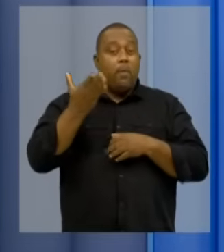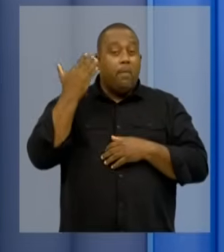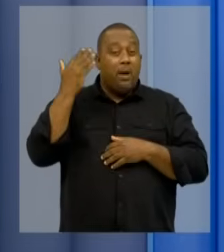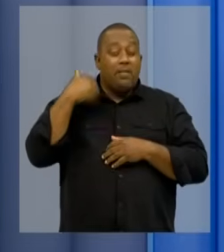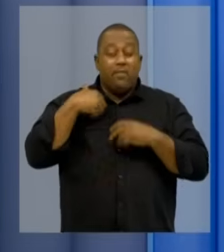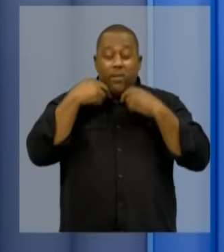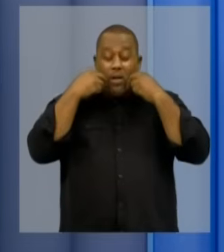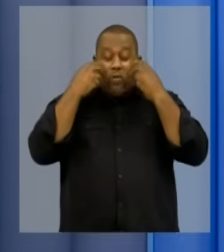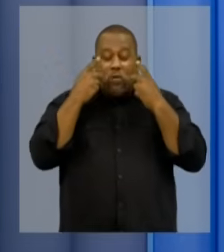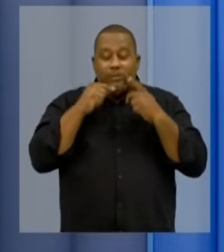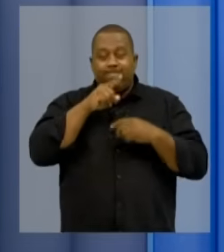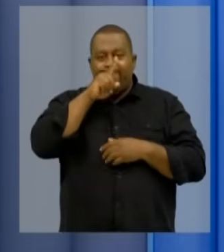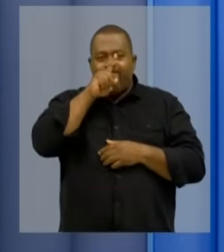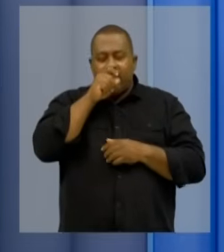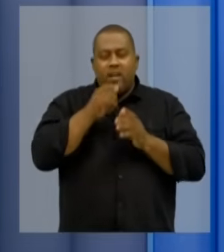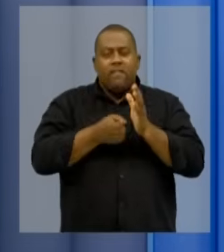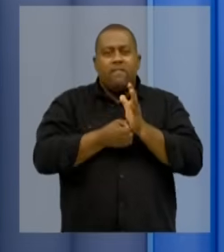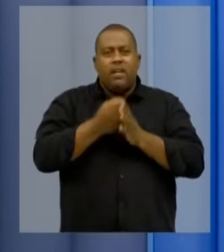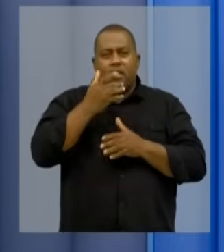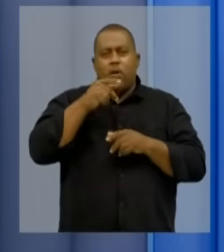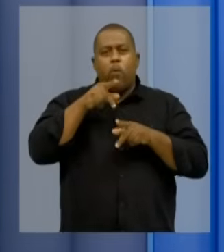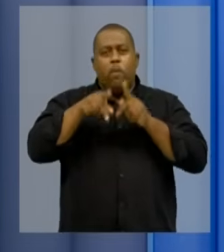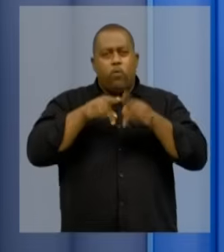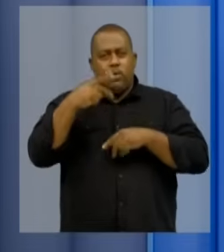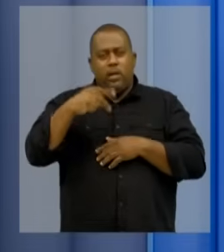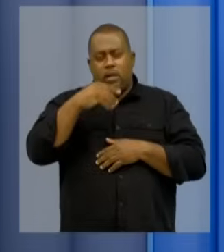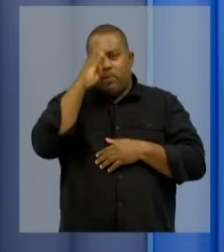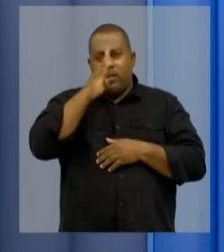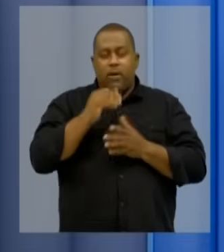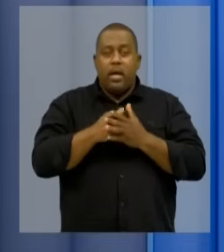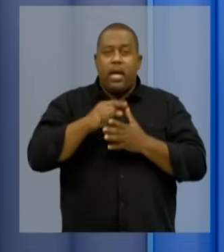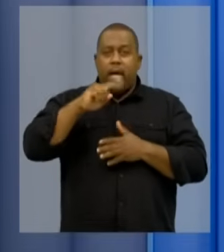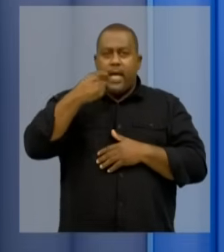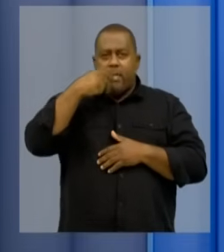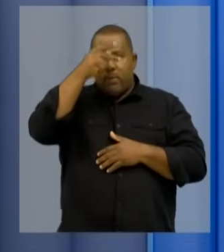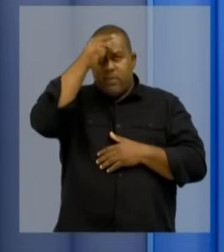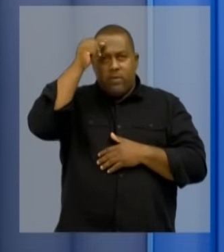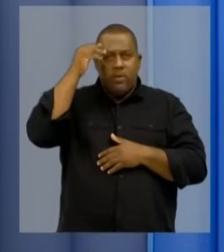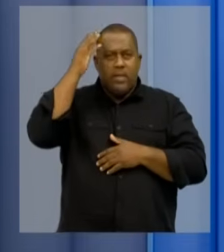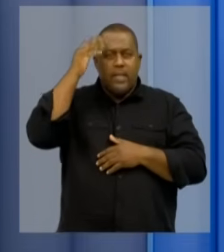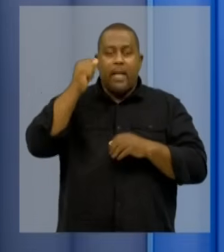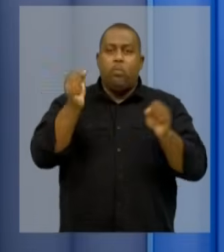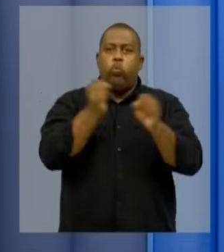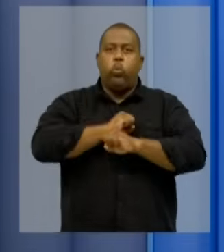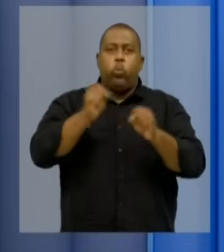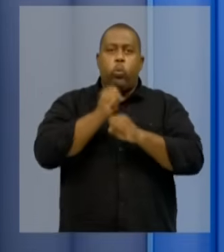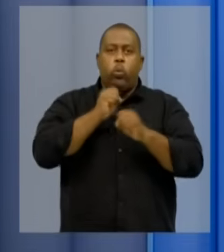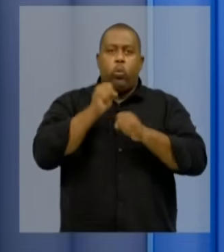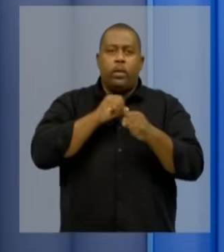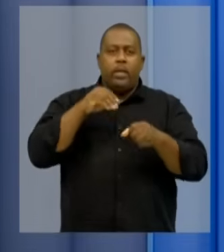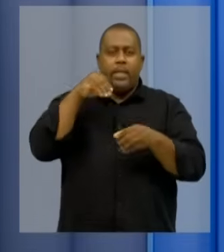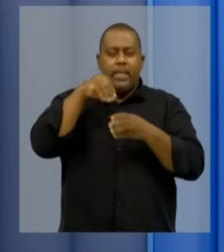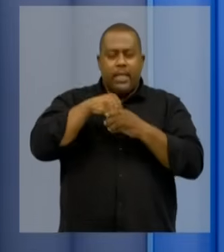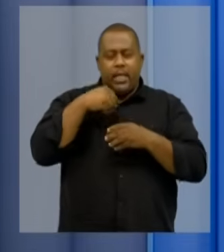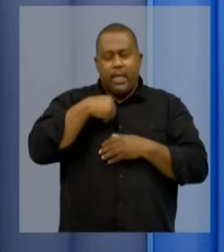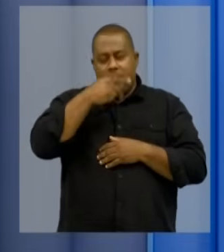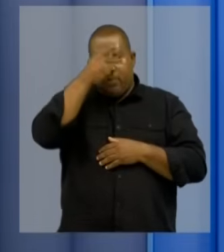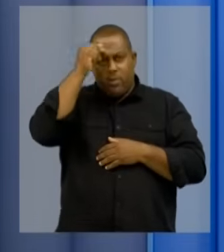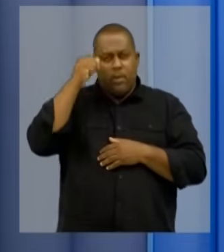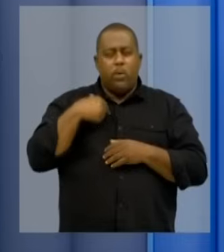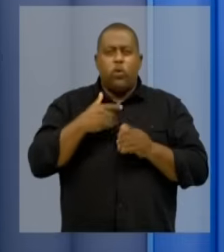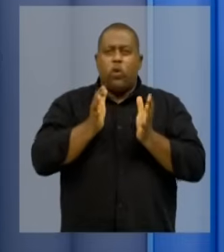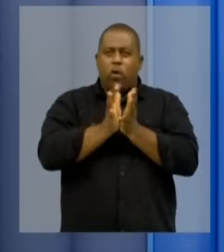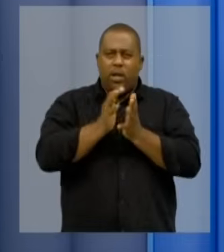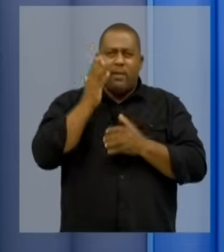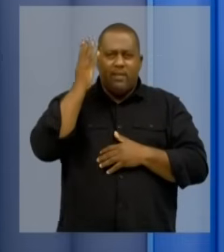de brasileiros. A verdade é que o ex-prefeito sabia muito da chilique na prefeitura. E meus colegas da prefeitura sabem muito bem quem